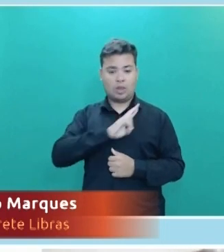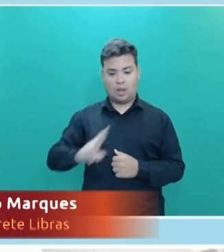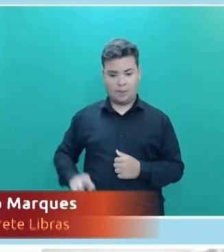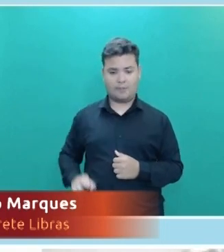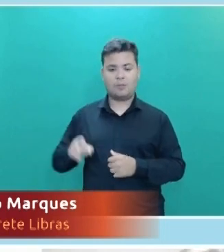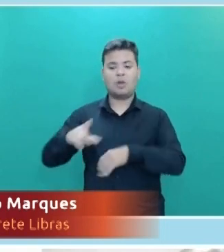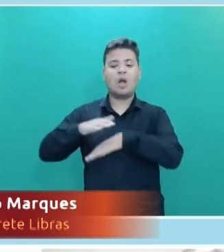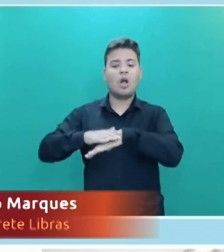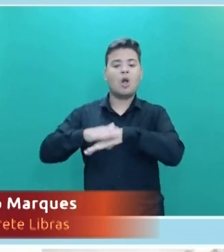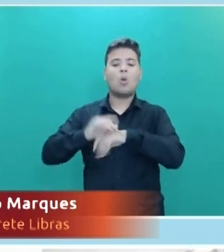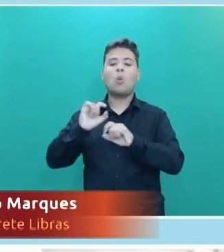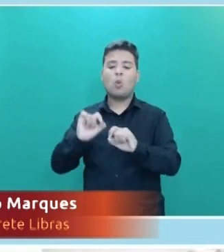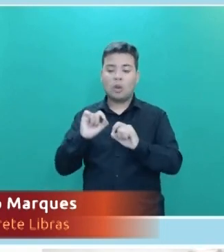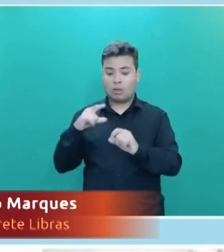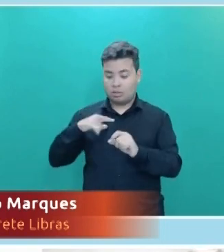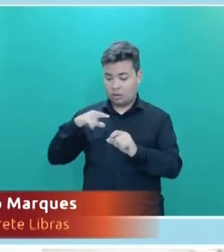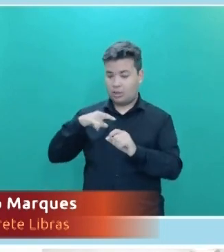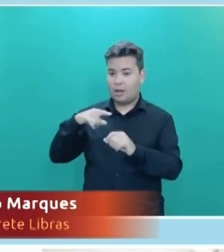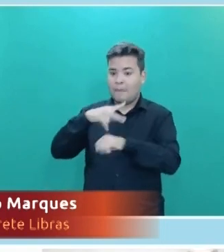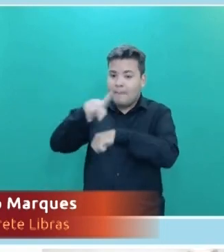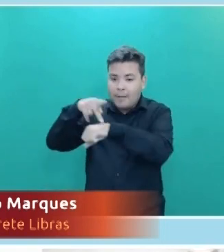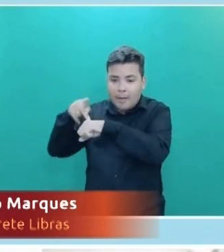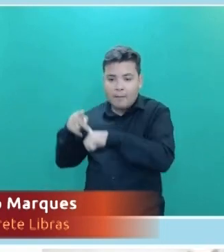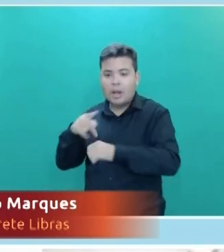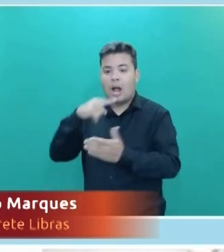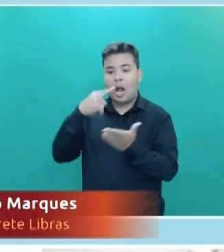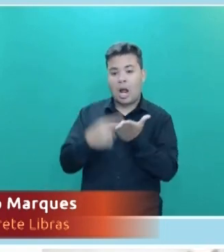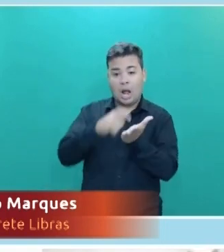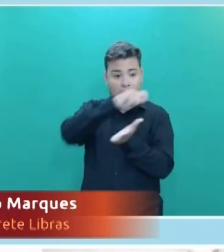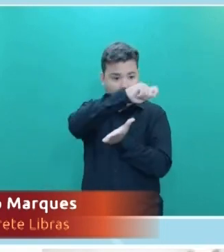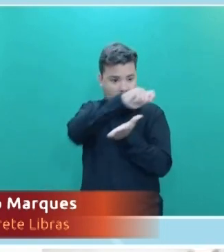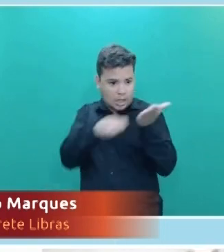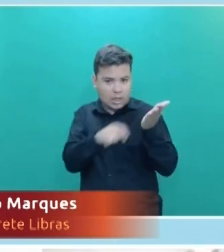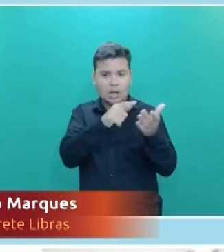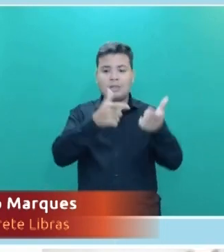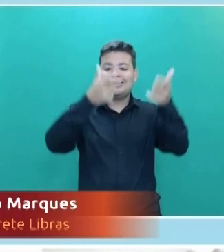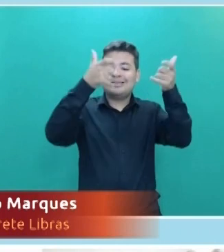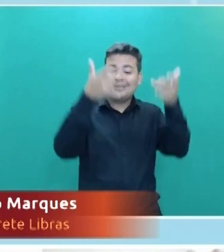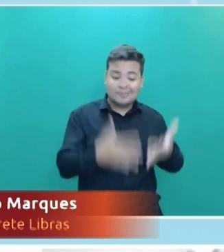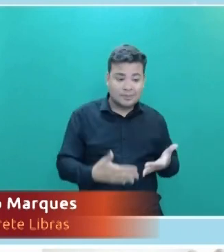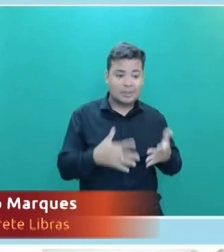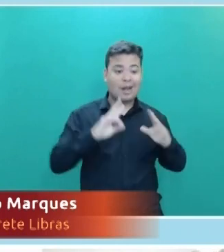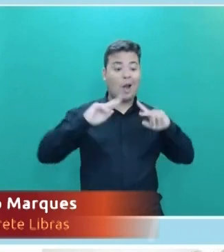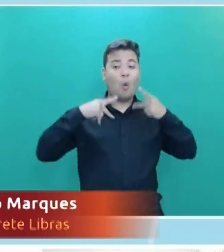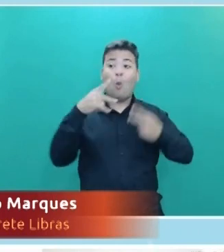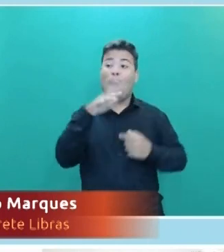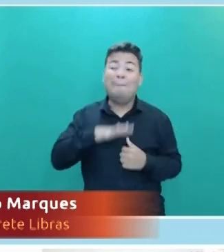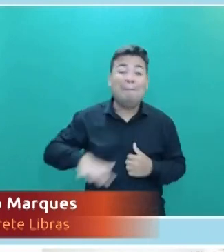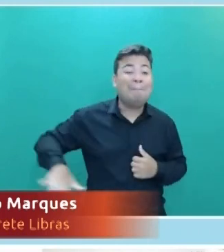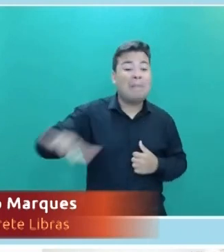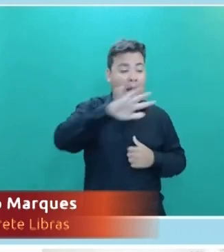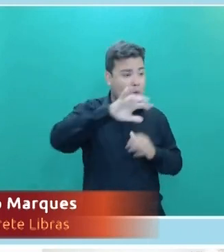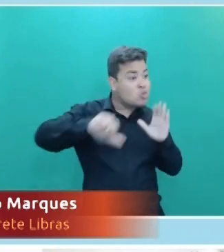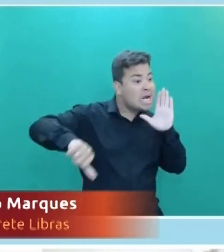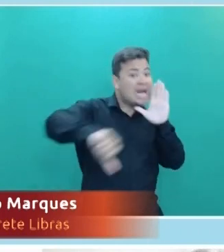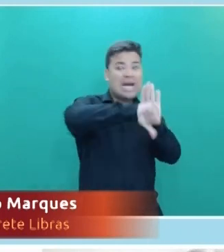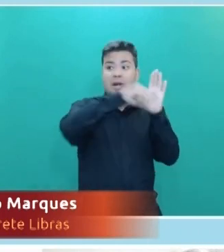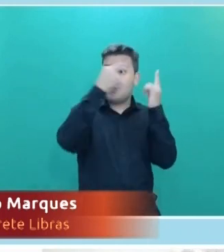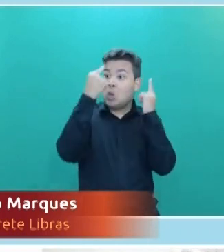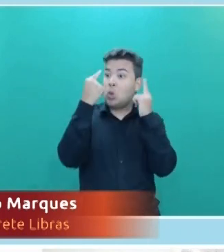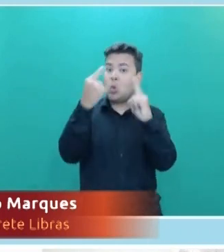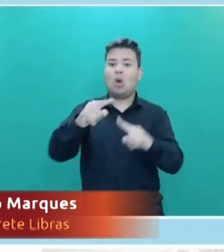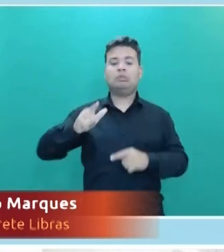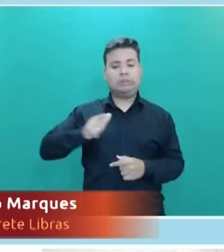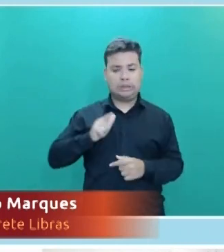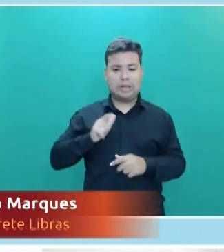Corte Internacional fez, que isso aqui é um crime contra a humanidade. Por isso que não tem perdão por si, não